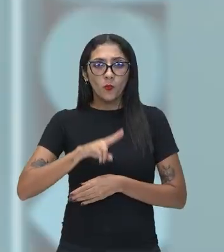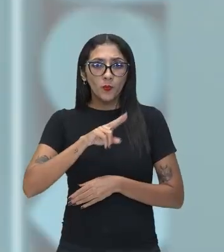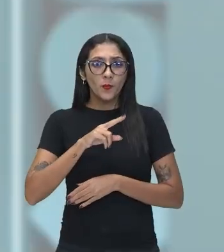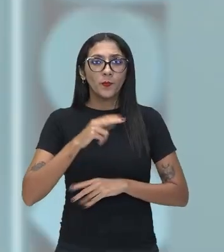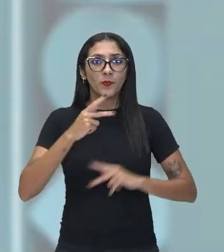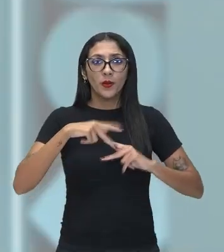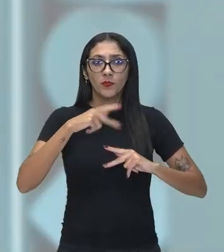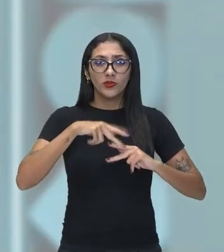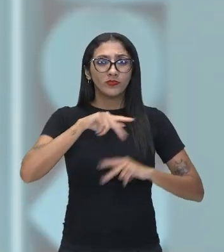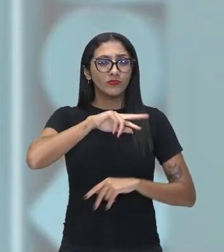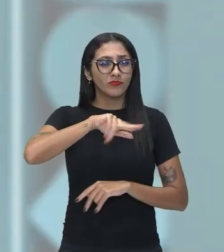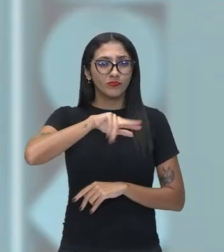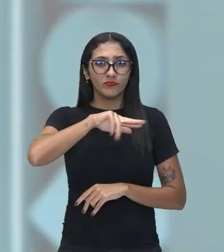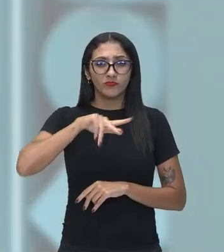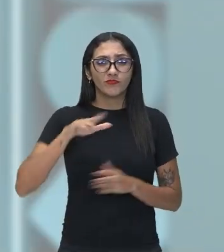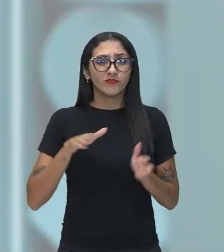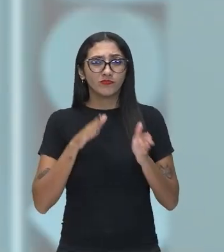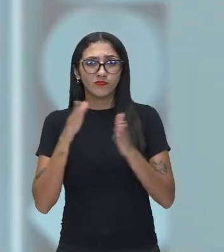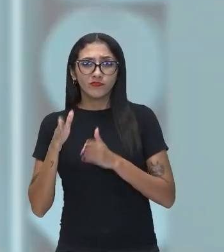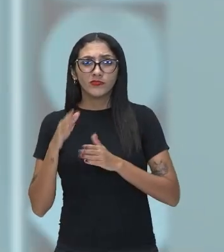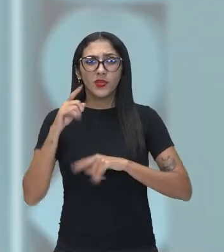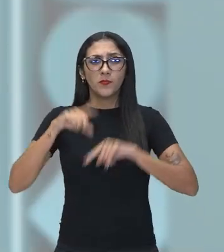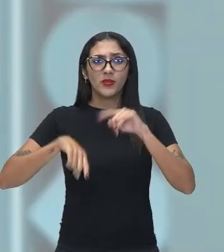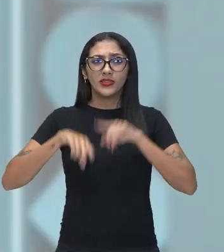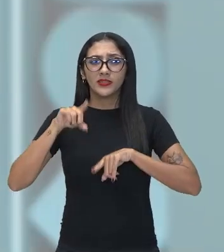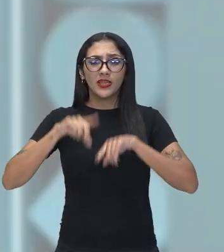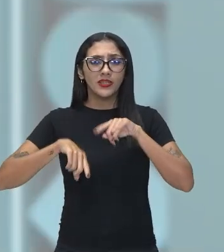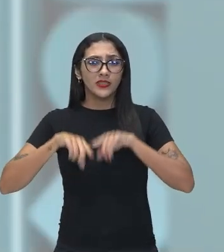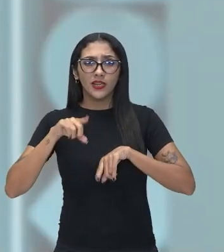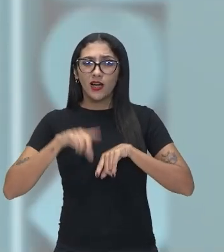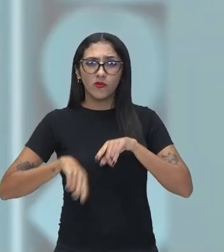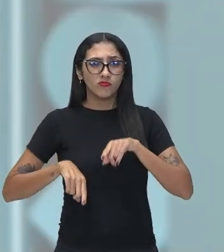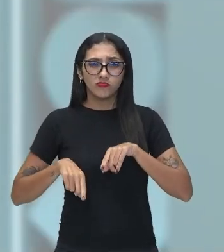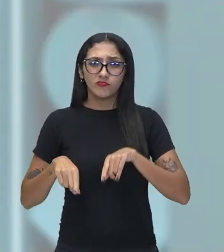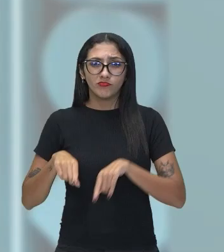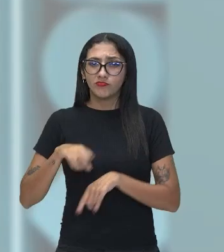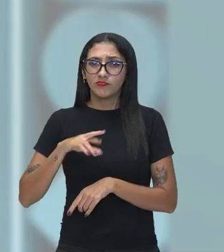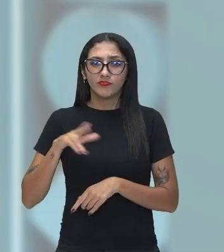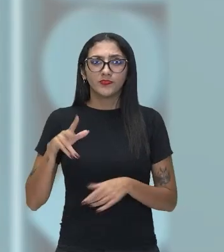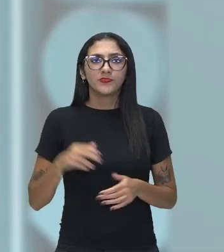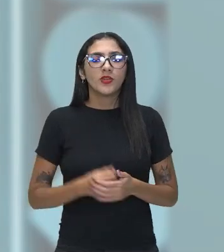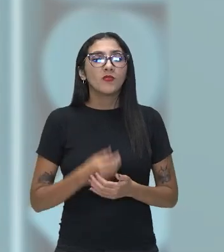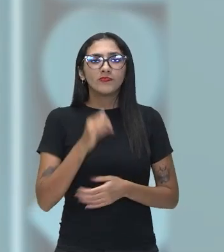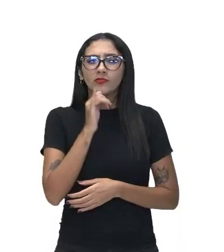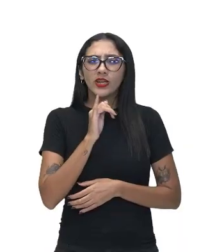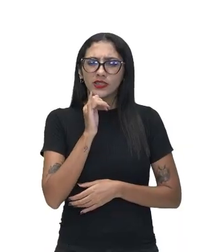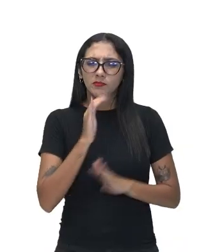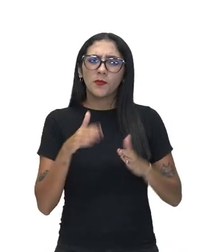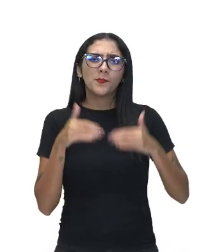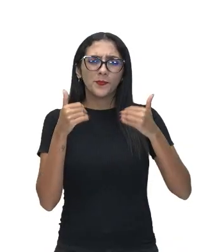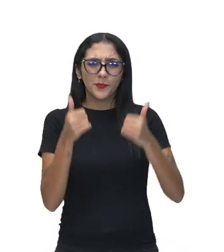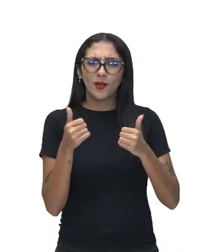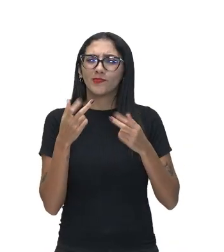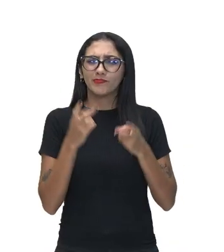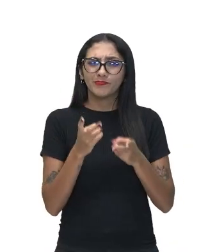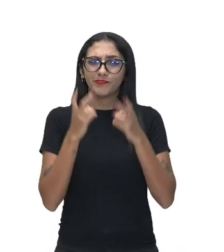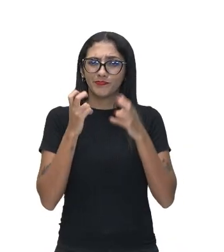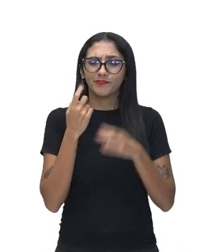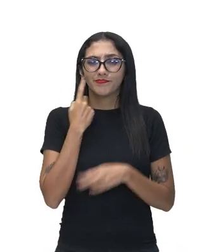ao objeto, você não vai utilizar. Vamos ao exemplo que fica mais claro. Olha só.